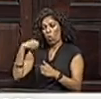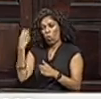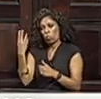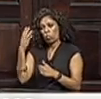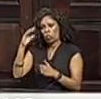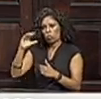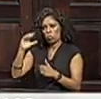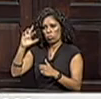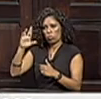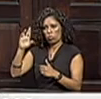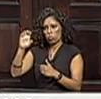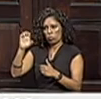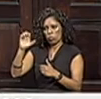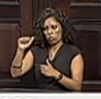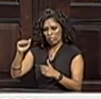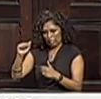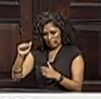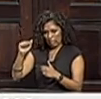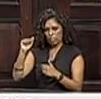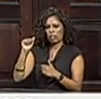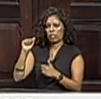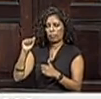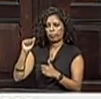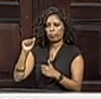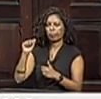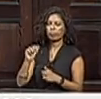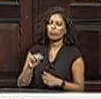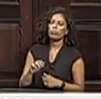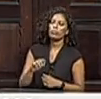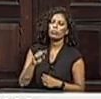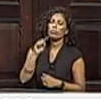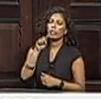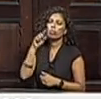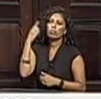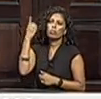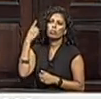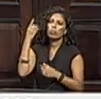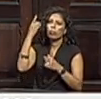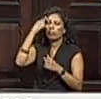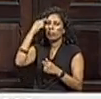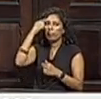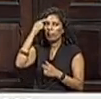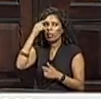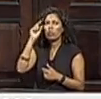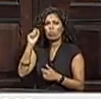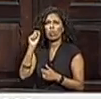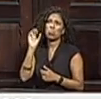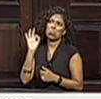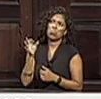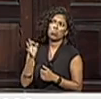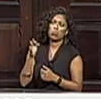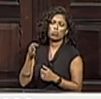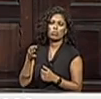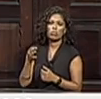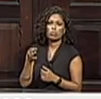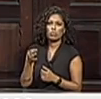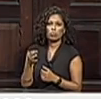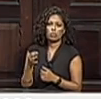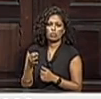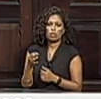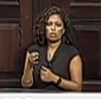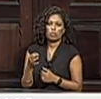emenda totalmente plausível, em sã consciência, ninguém